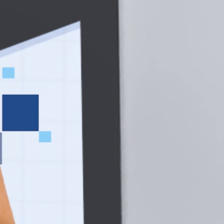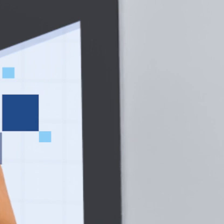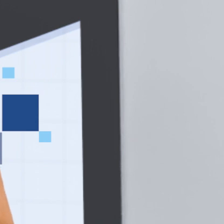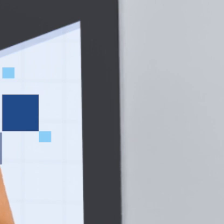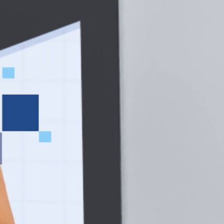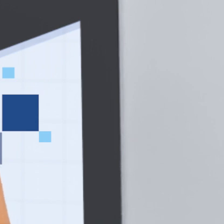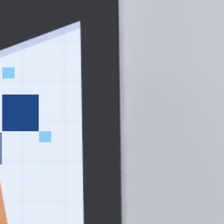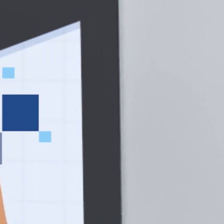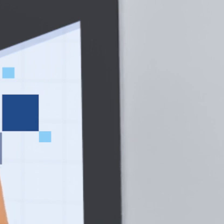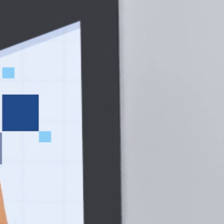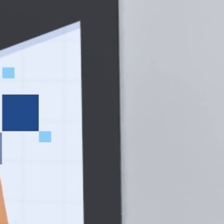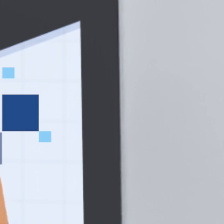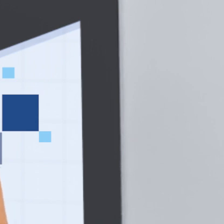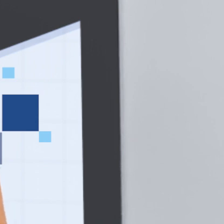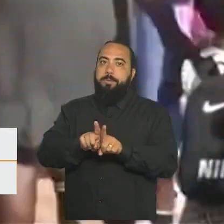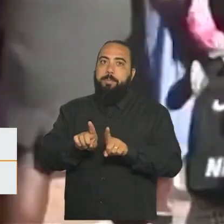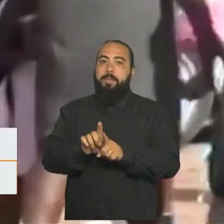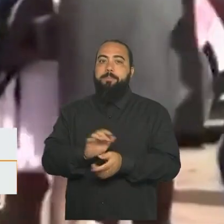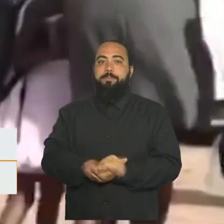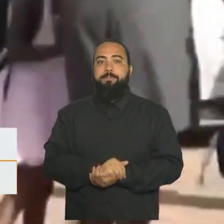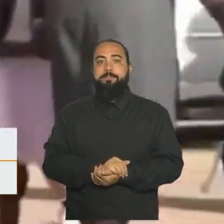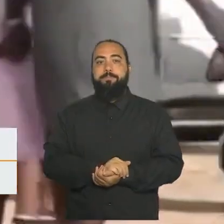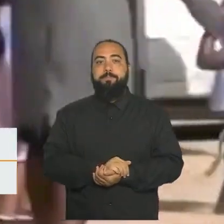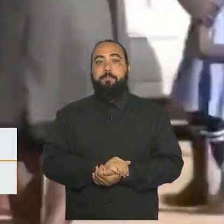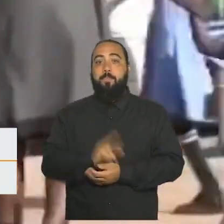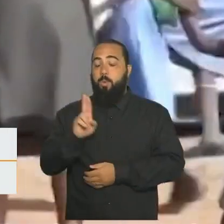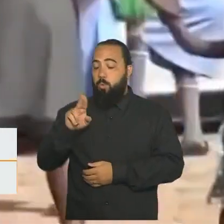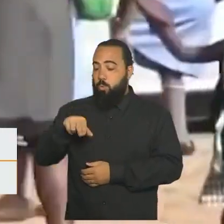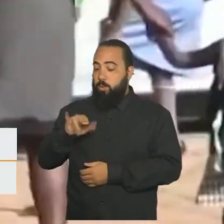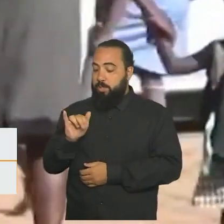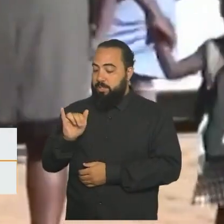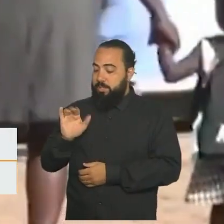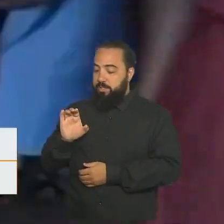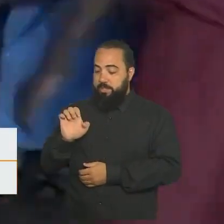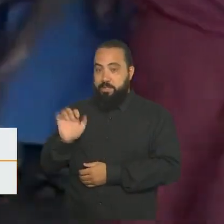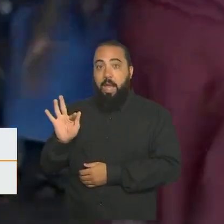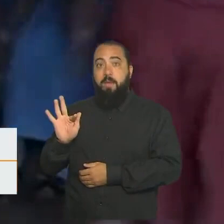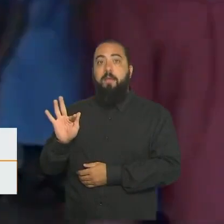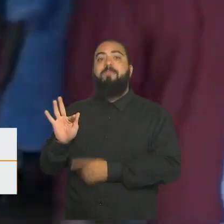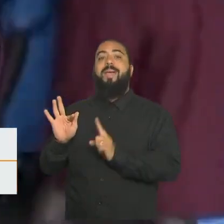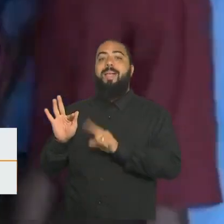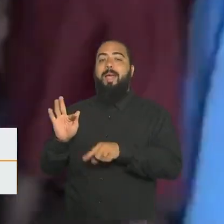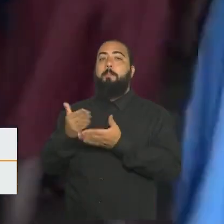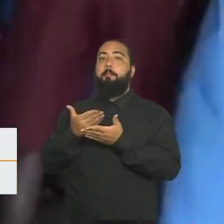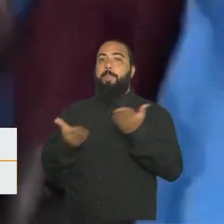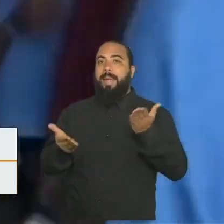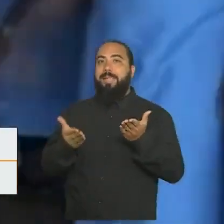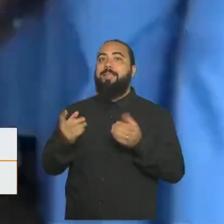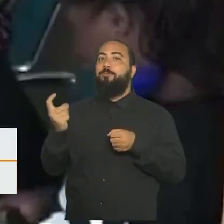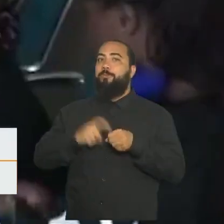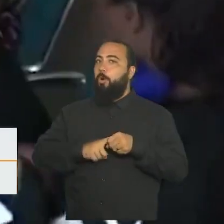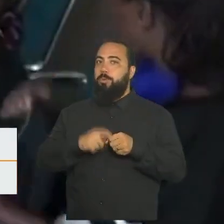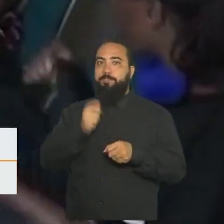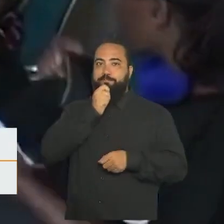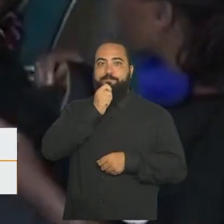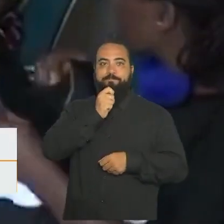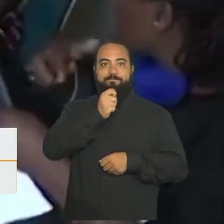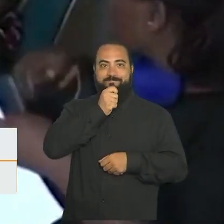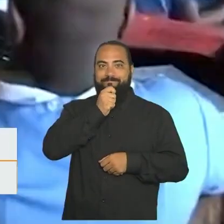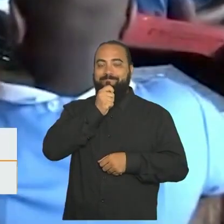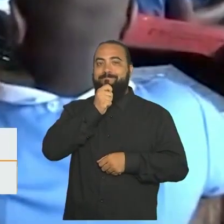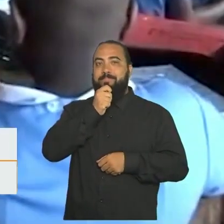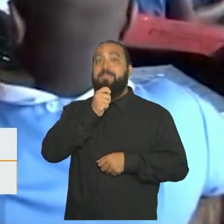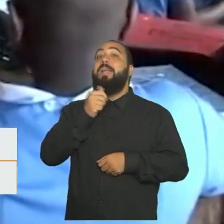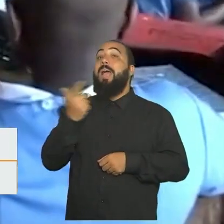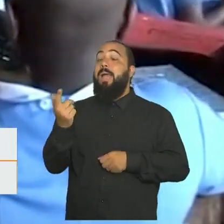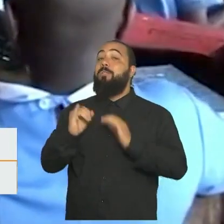estudantes ainda estão sendo afetados. A Unicef classifica o cenário como uma perda quase sem volta. A instituição diz que